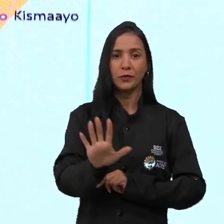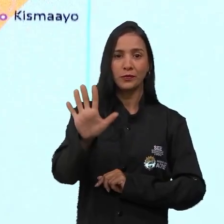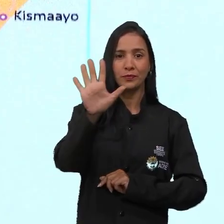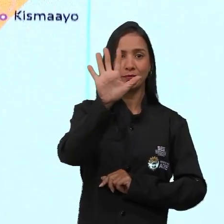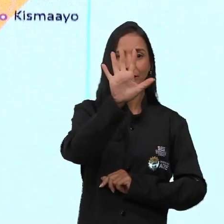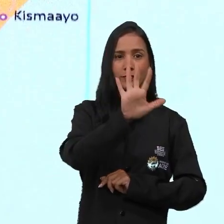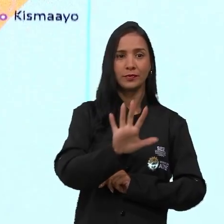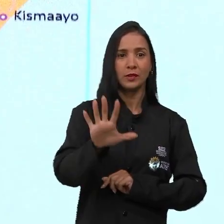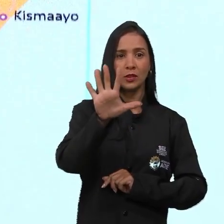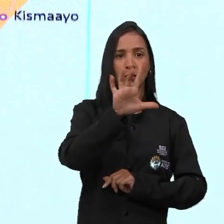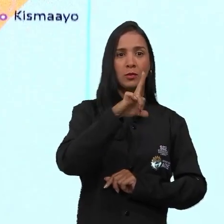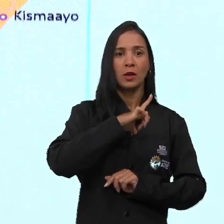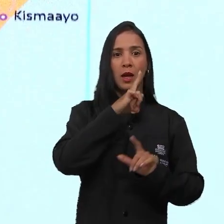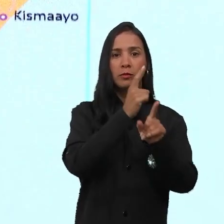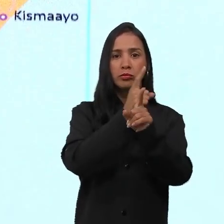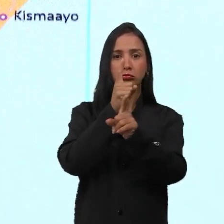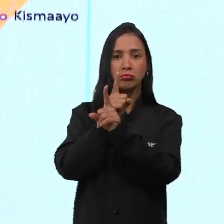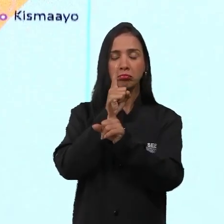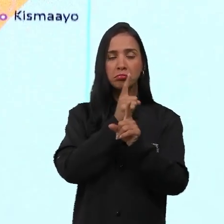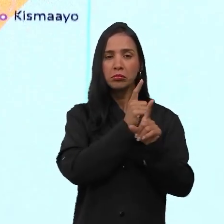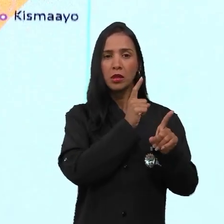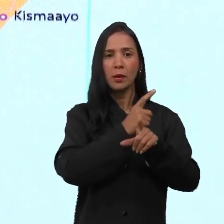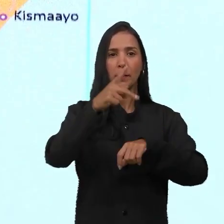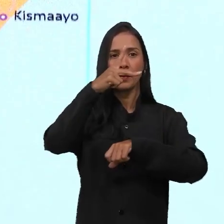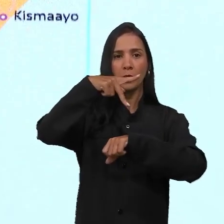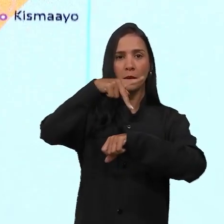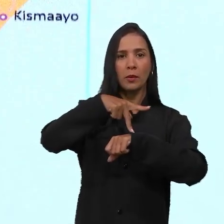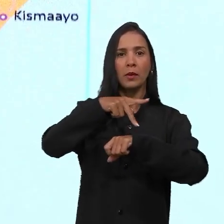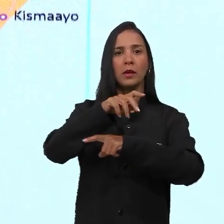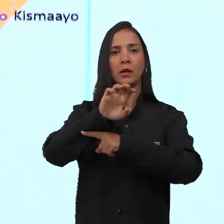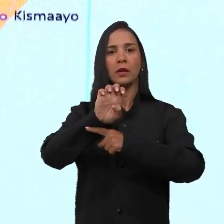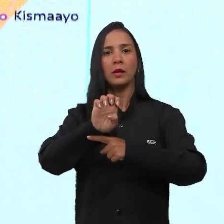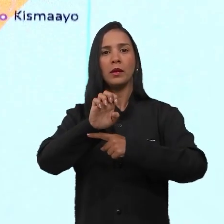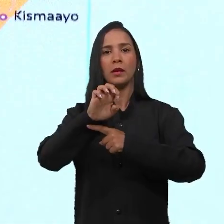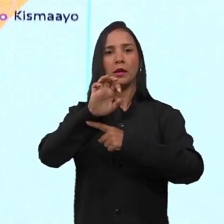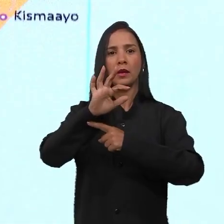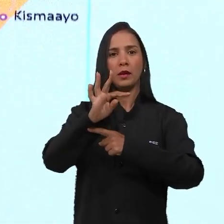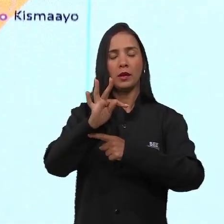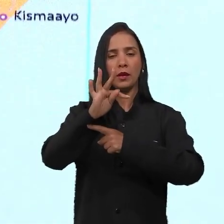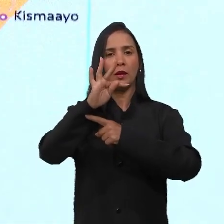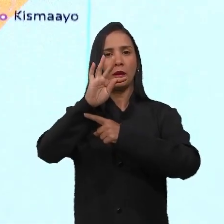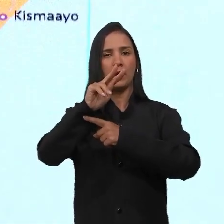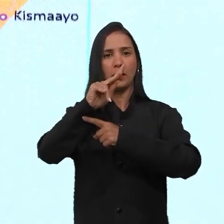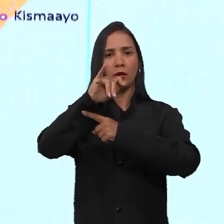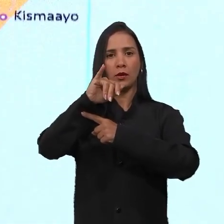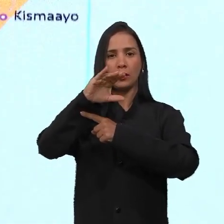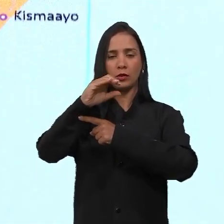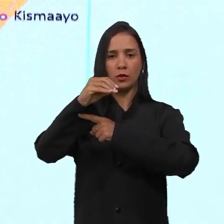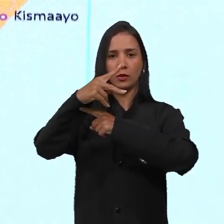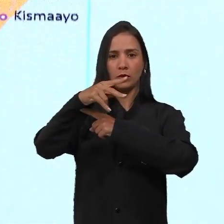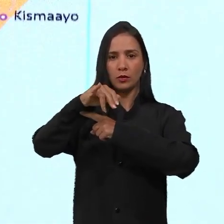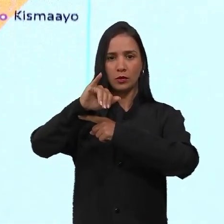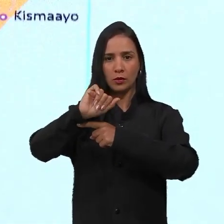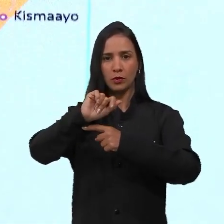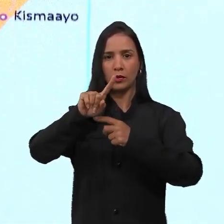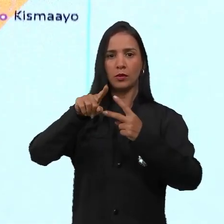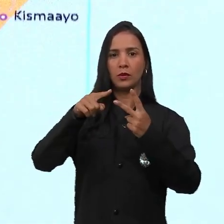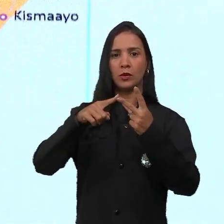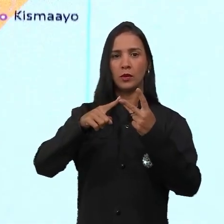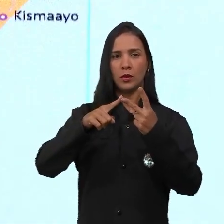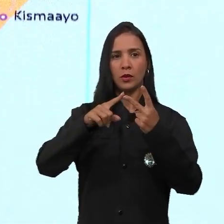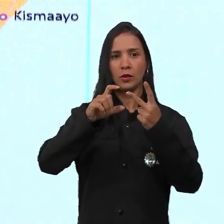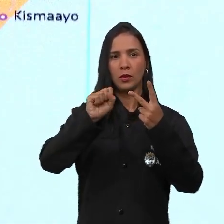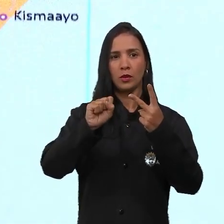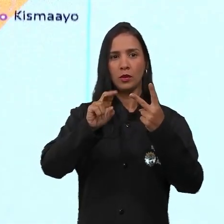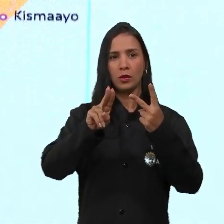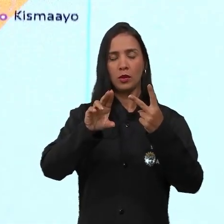alguns países. Olha só, Etiópia, aqui nós temos o Sudão do Sul, ó, a Etiópia aqui em cima que eu